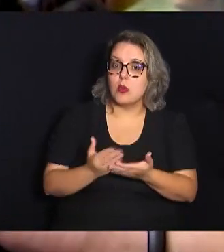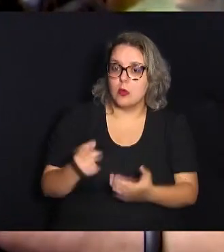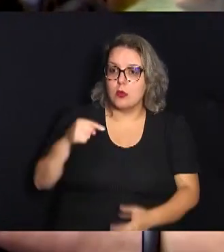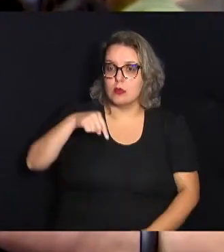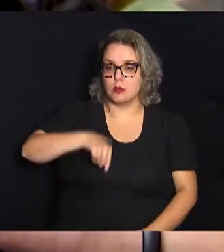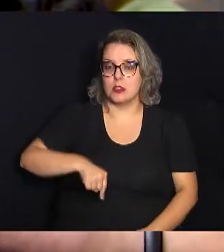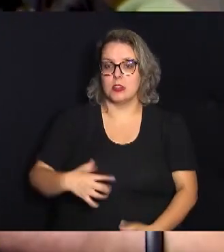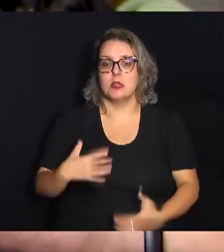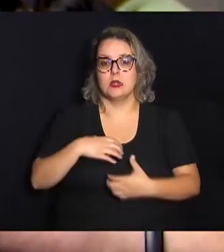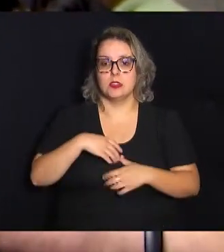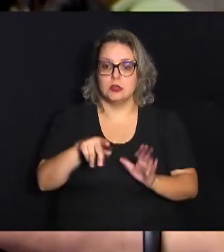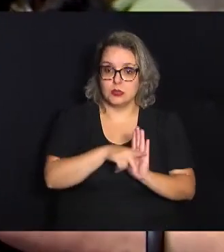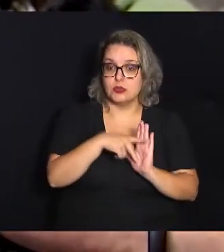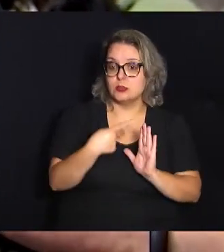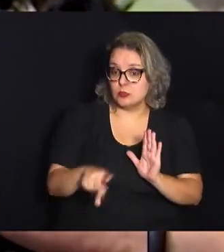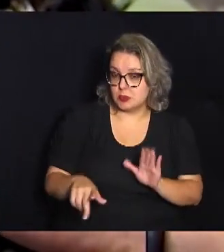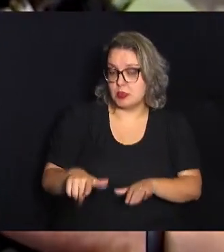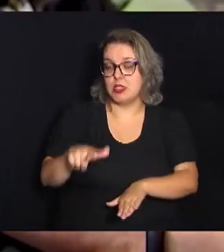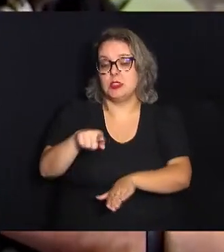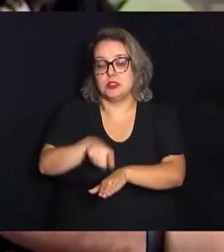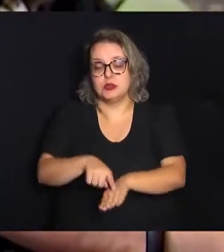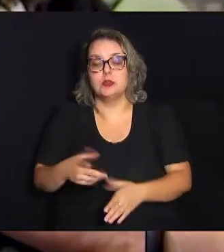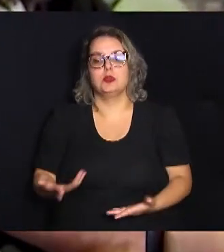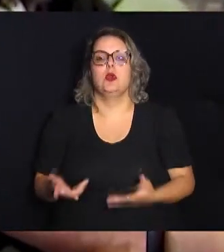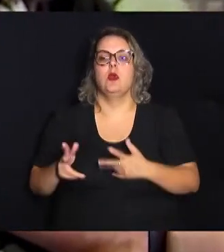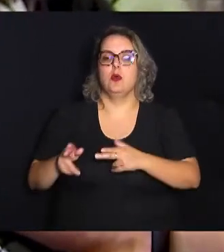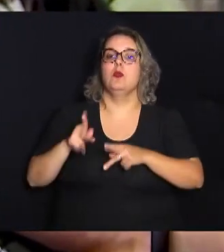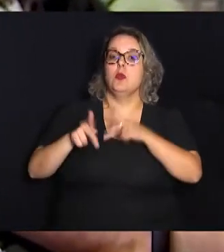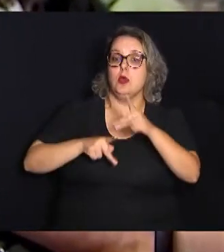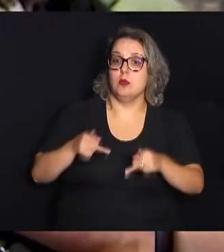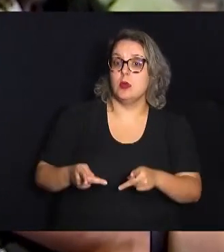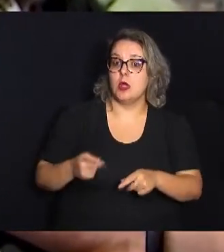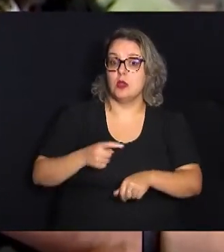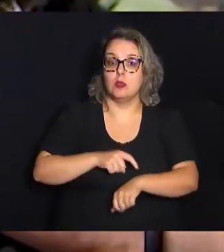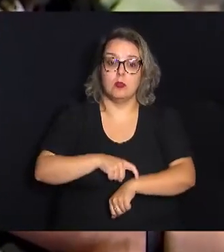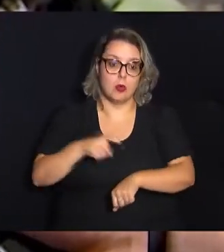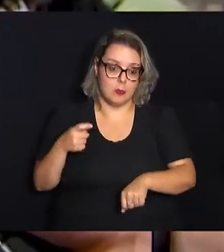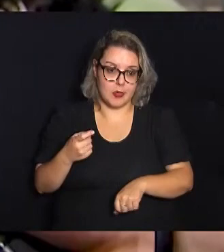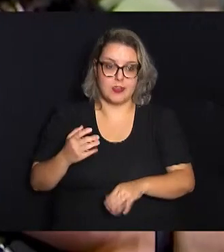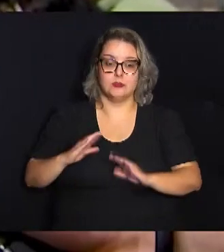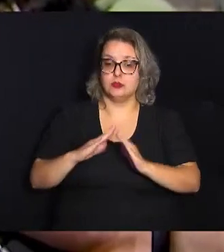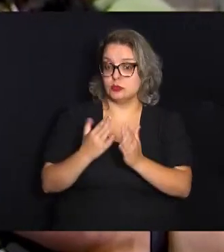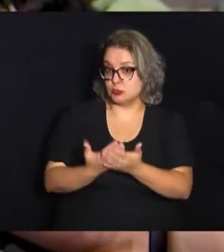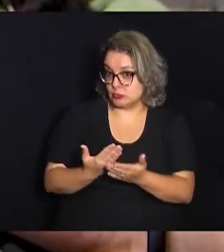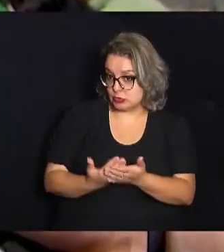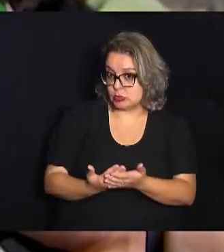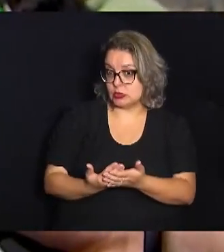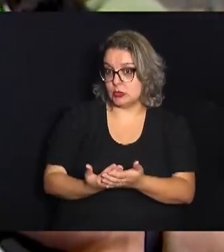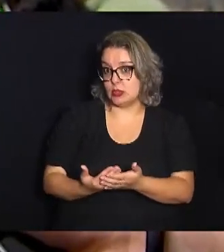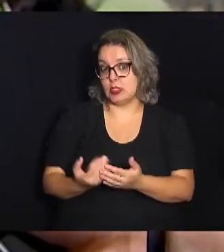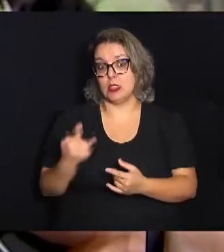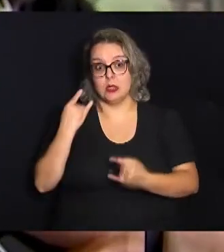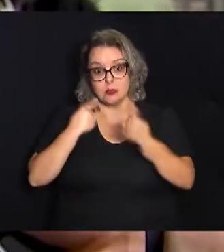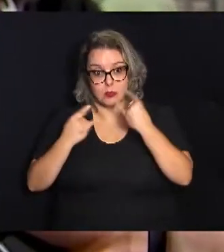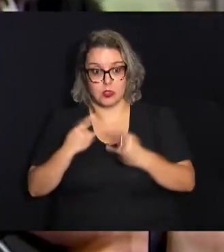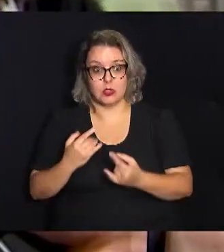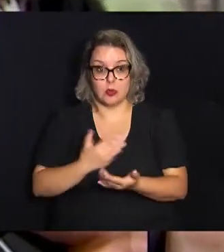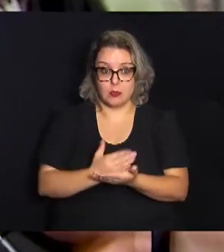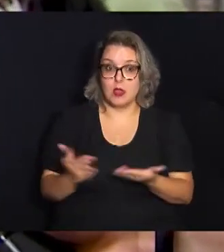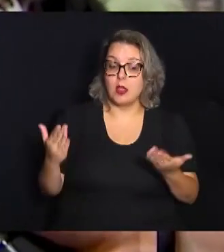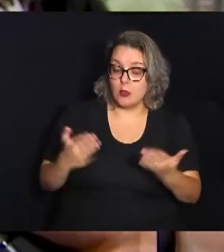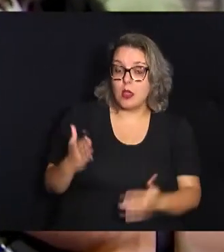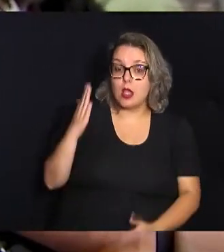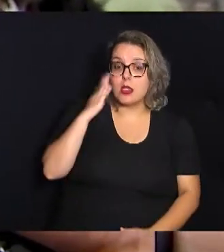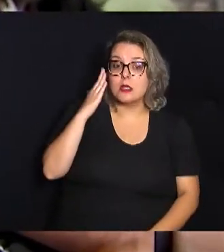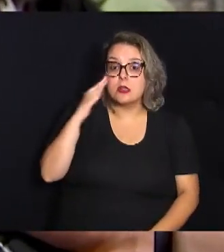mais incluso como população, né? Porque eu acho que assim, como a gente está no período escolar, seria interessante da gente já começar agora a entender mais